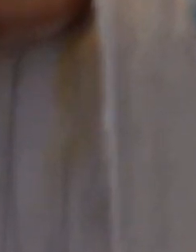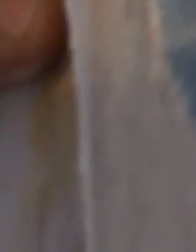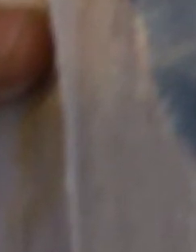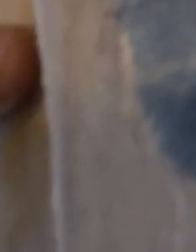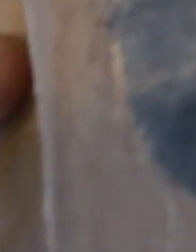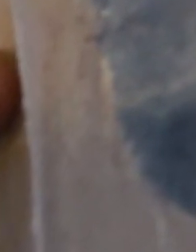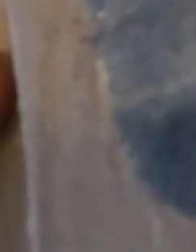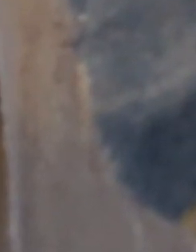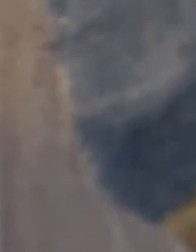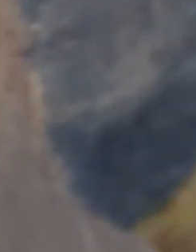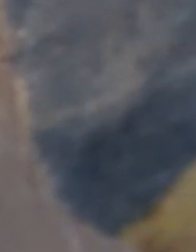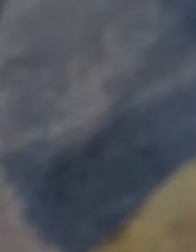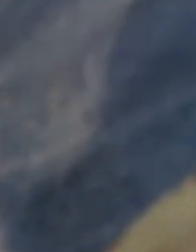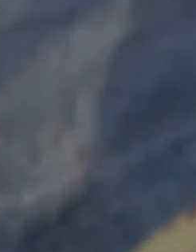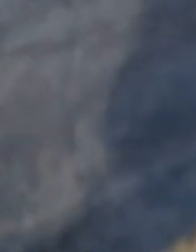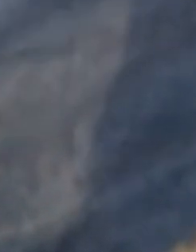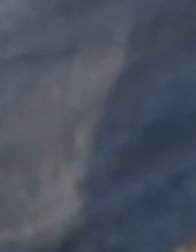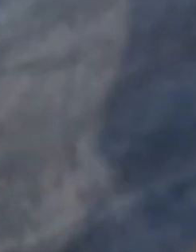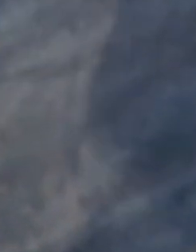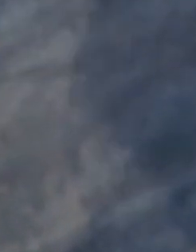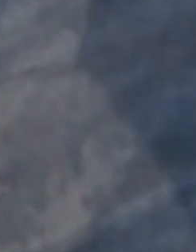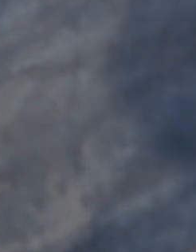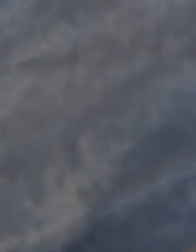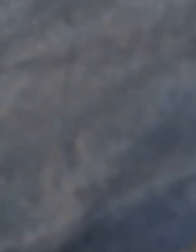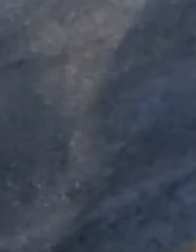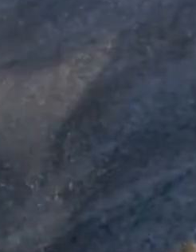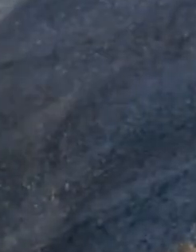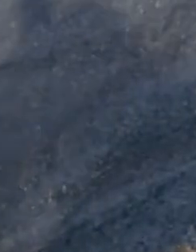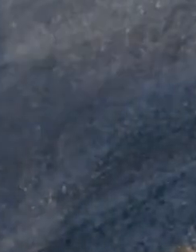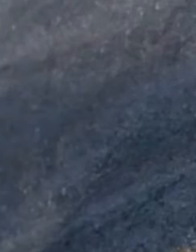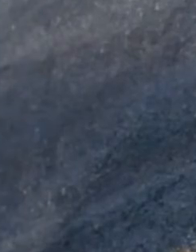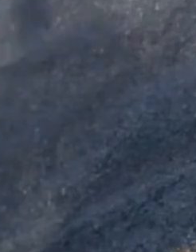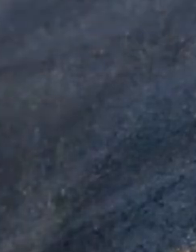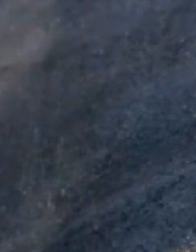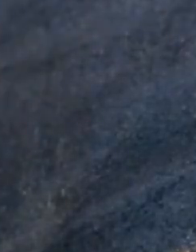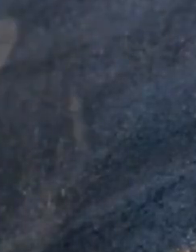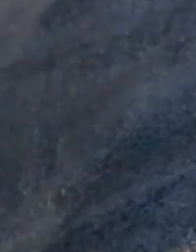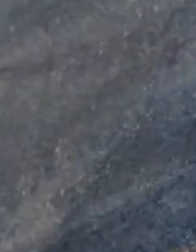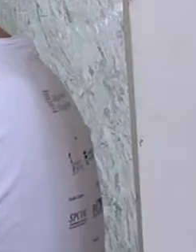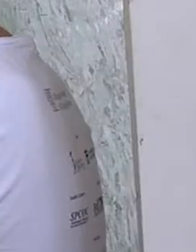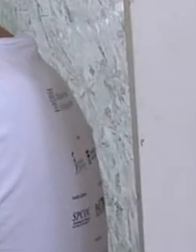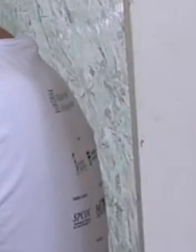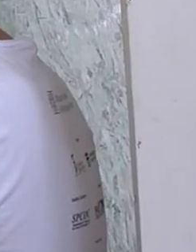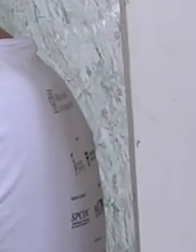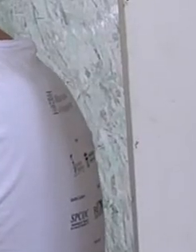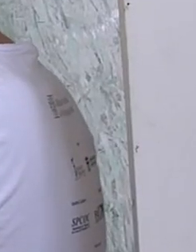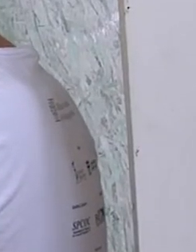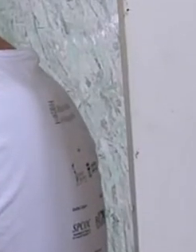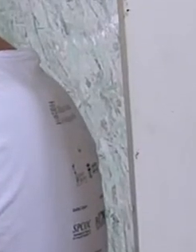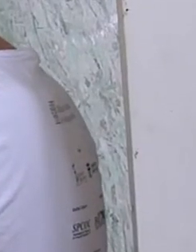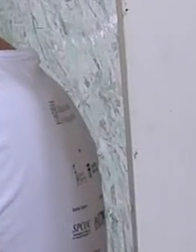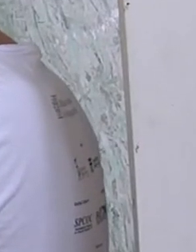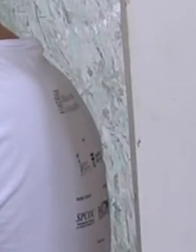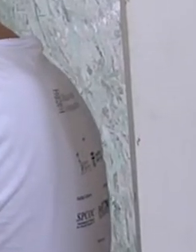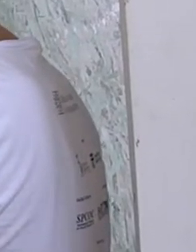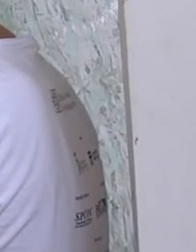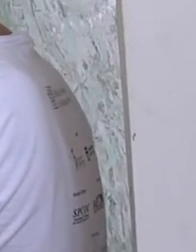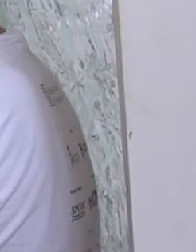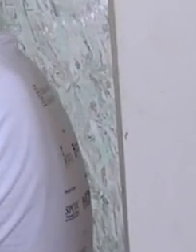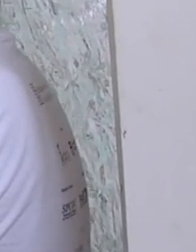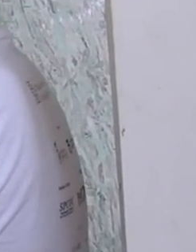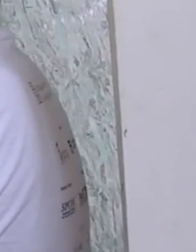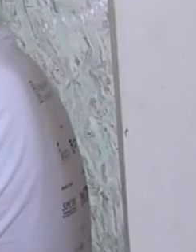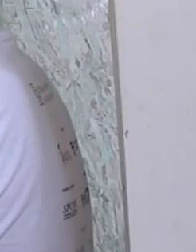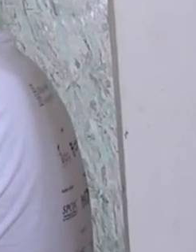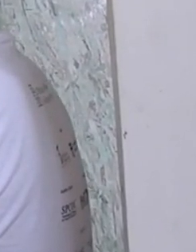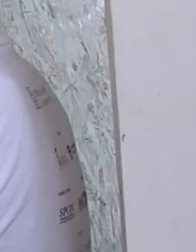Como esse é um curso sobre a recuperação e o resgate da arte da técnica do afresco, durante o planejamento do curso, por sugestão